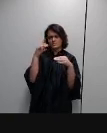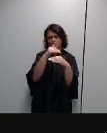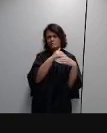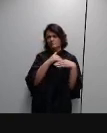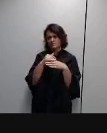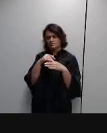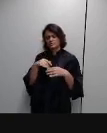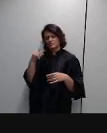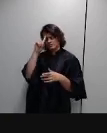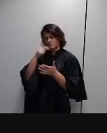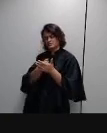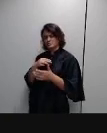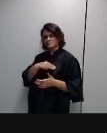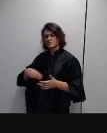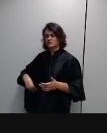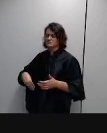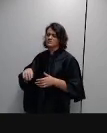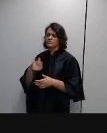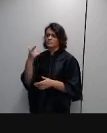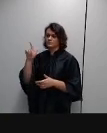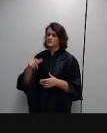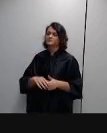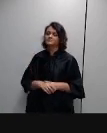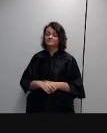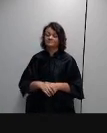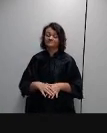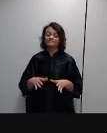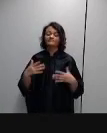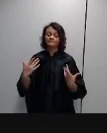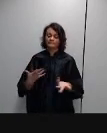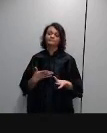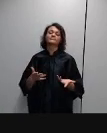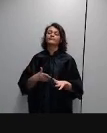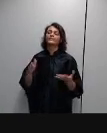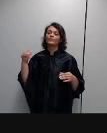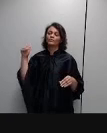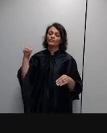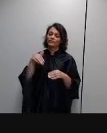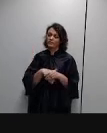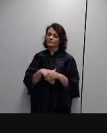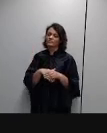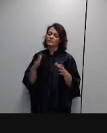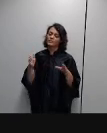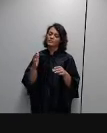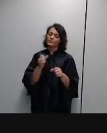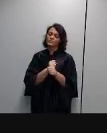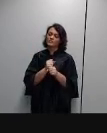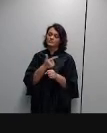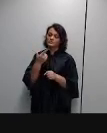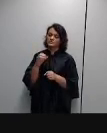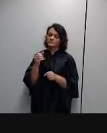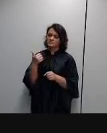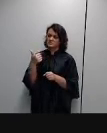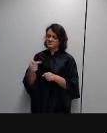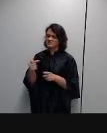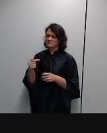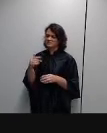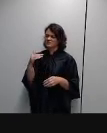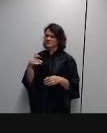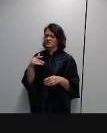então o que que aconteceu como esse Goto do resto de 2017 começar ficou equivocado